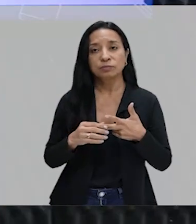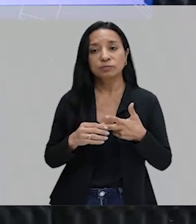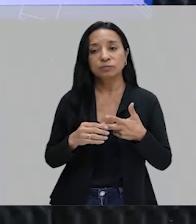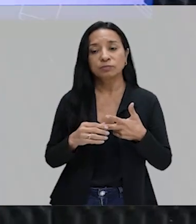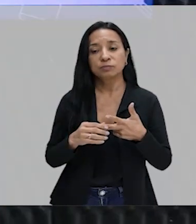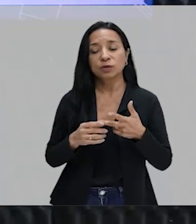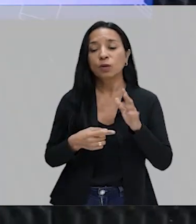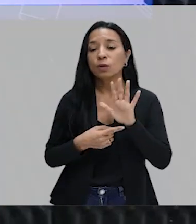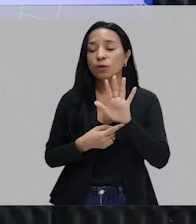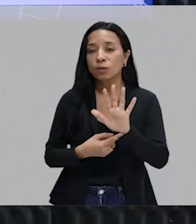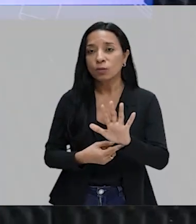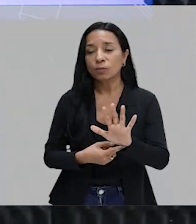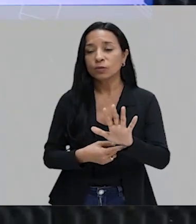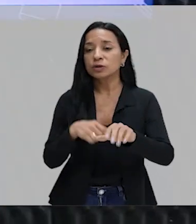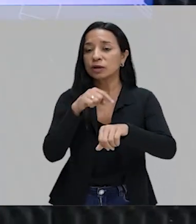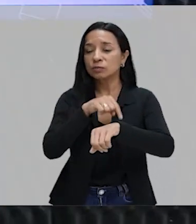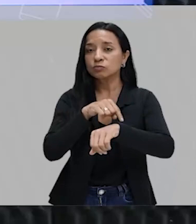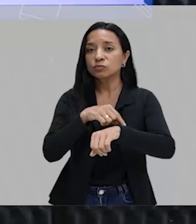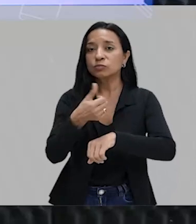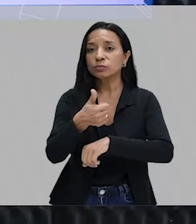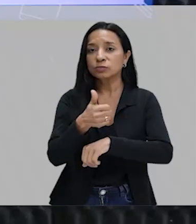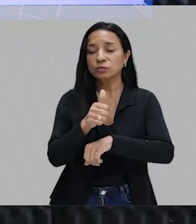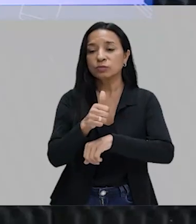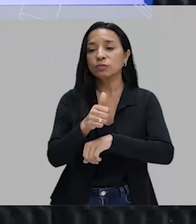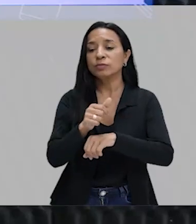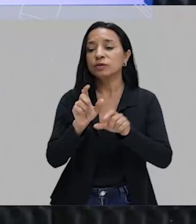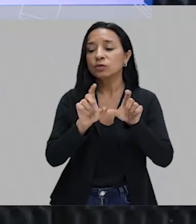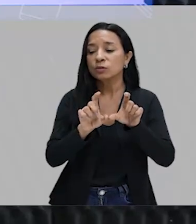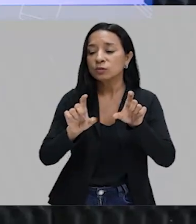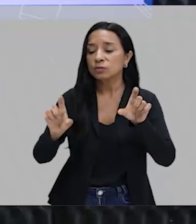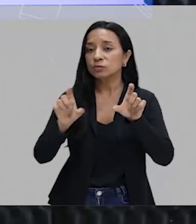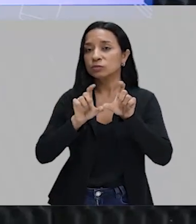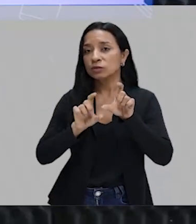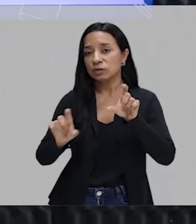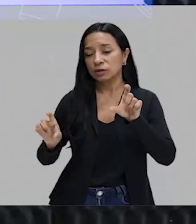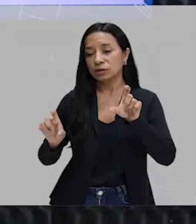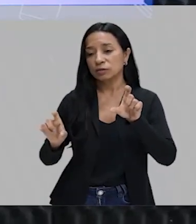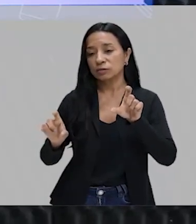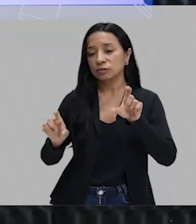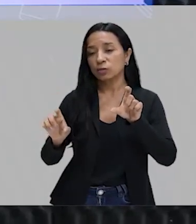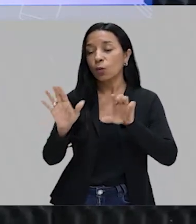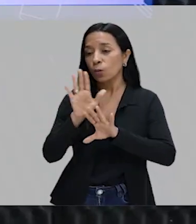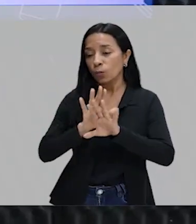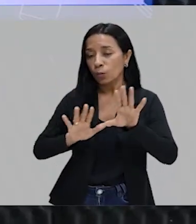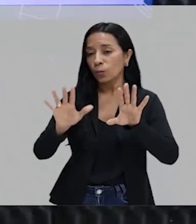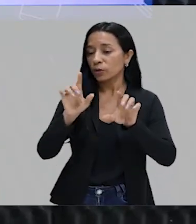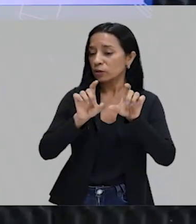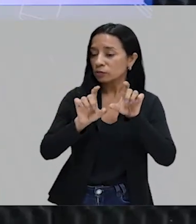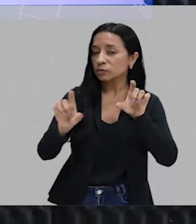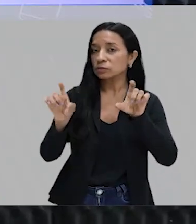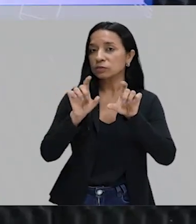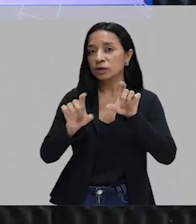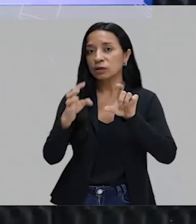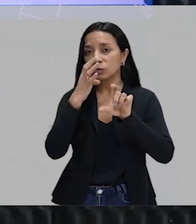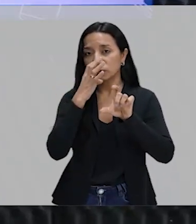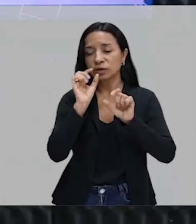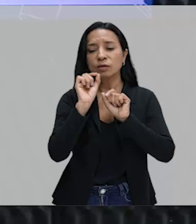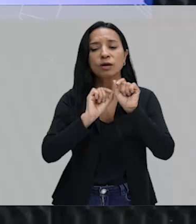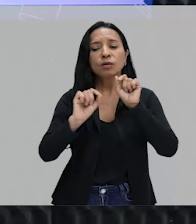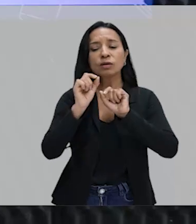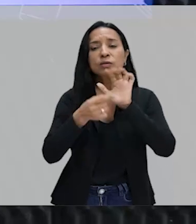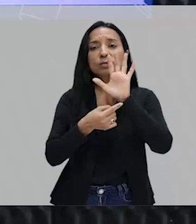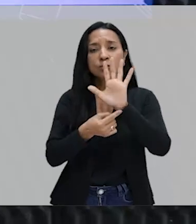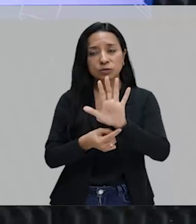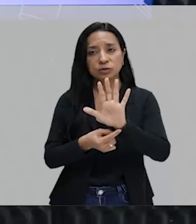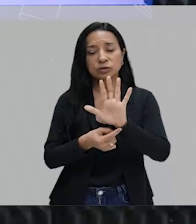nos colocar no primeiro momento no enunciado. Então vamos tomar muito cuidado com o enunciado e depois observar o que ele vem trazendo aí